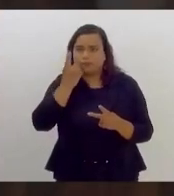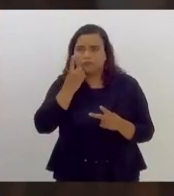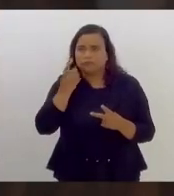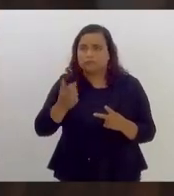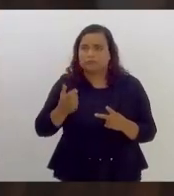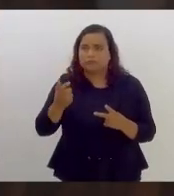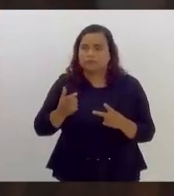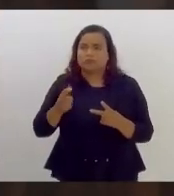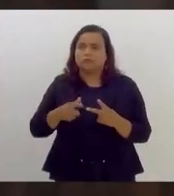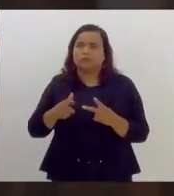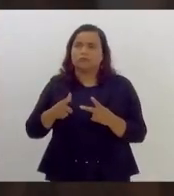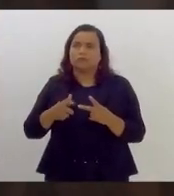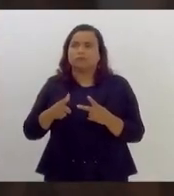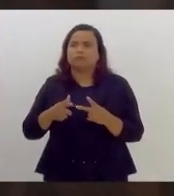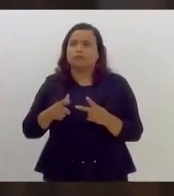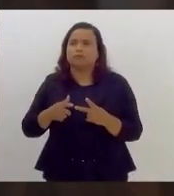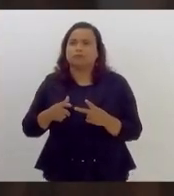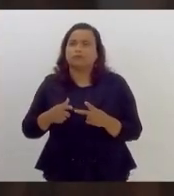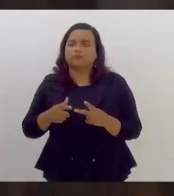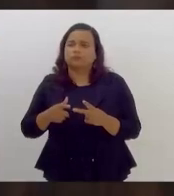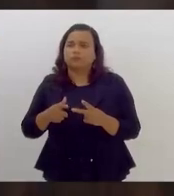Firme. Deputado Chico Machado.